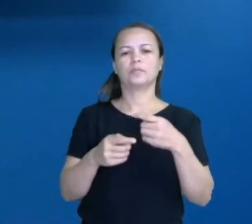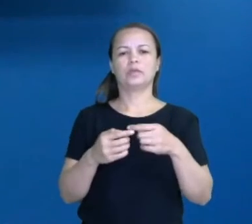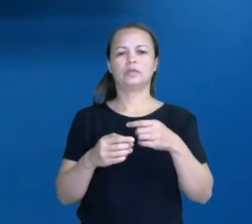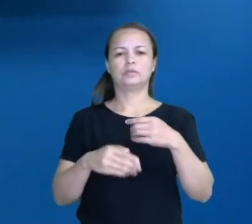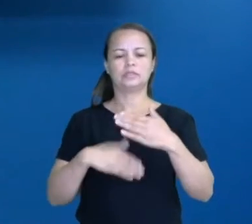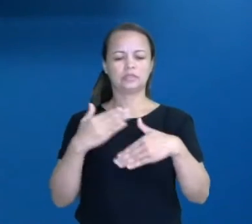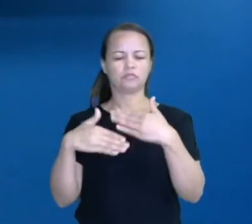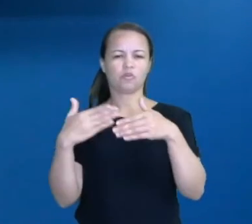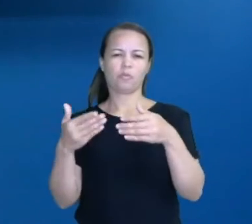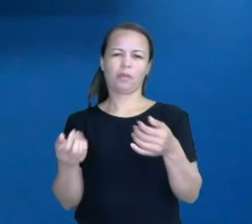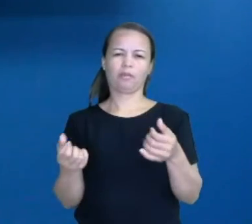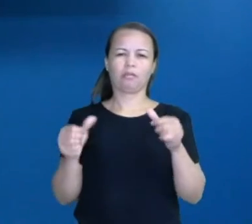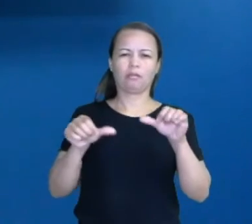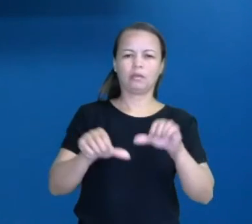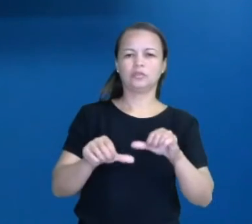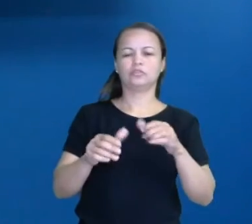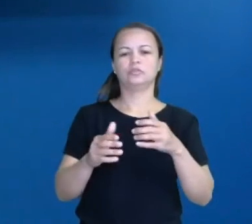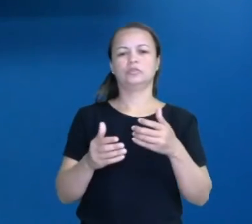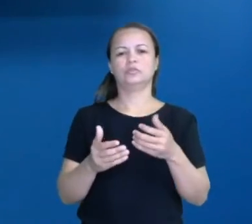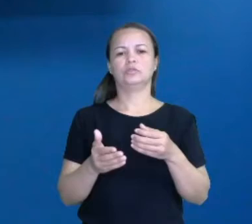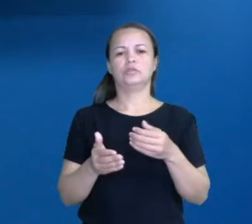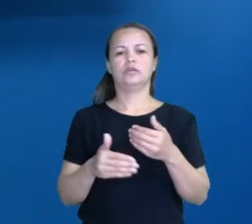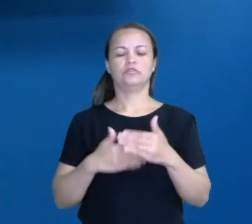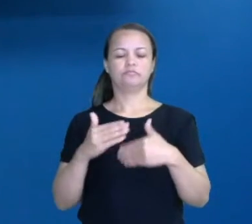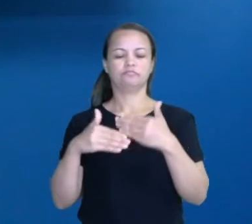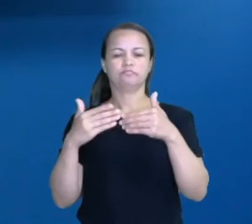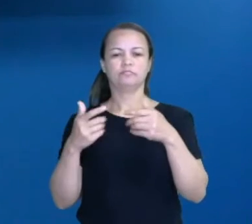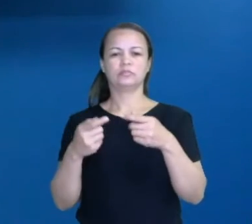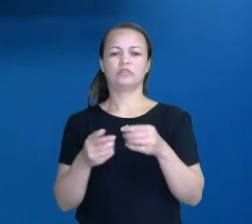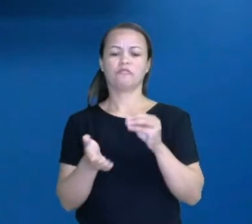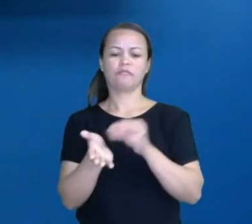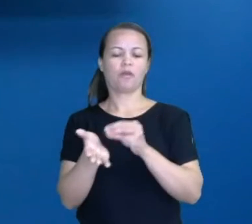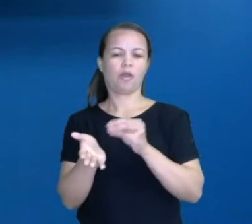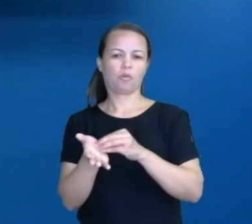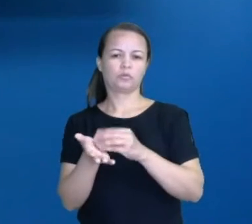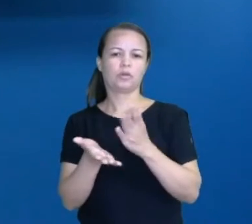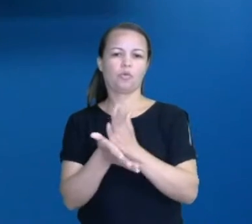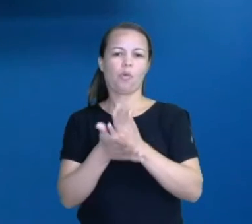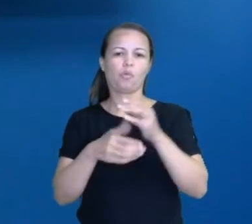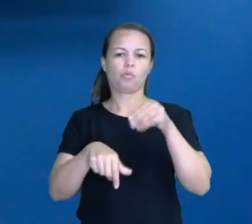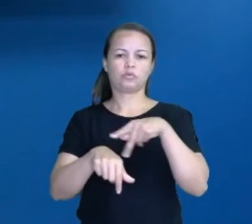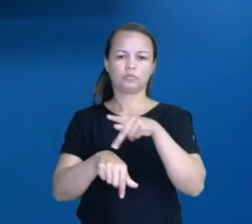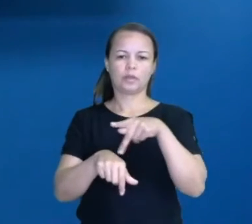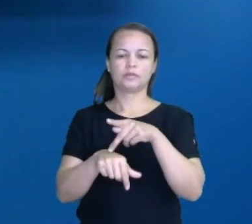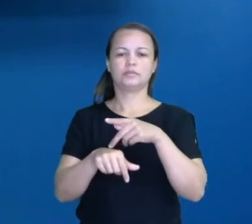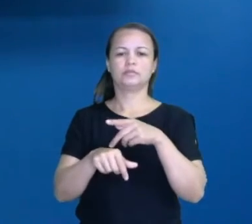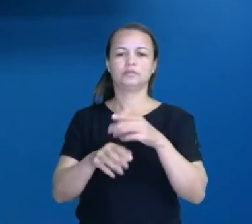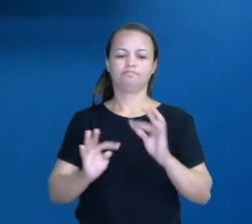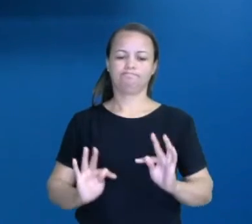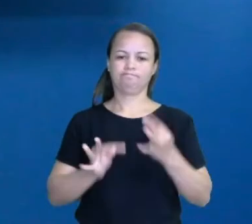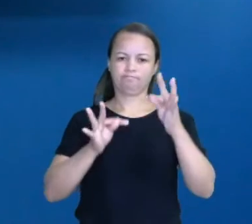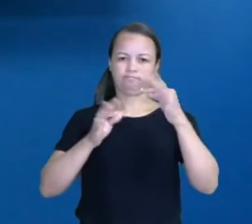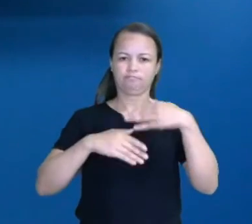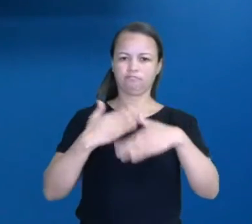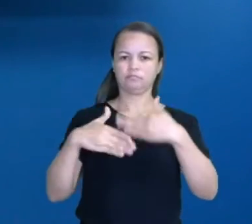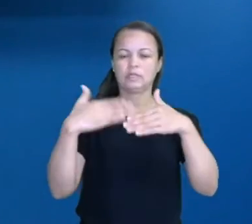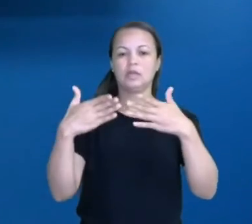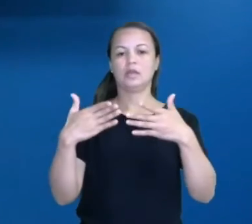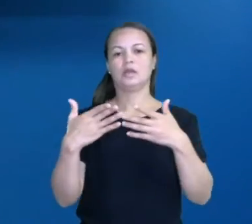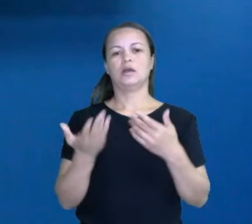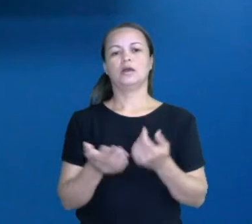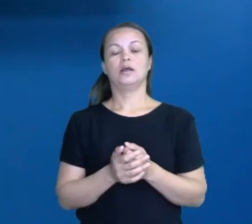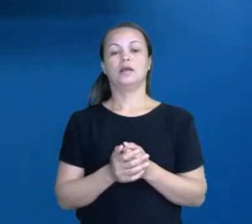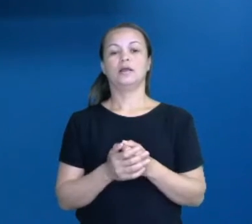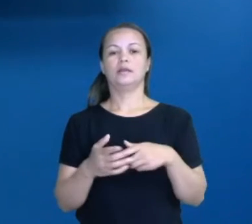de infraestrutura. Então, falta ainda a muitos países desenvolver tecnologia, desenvolver